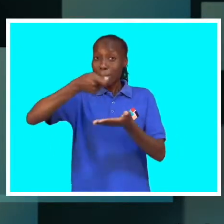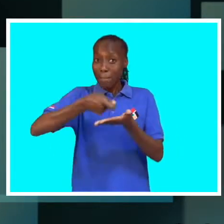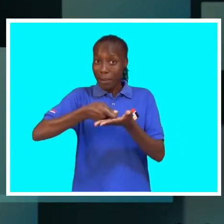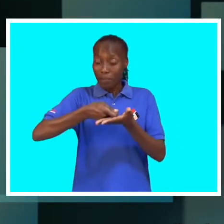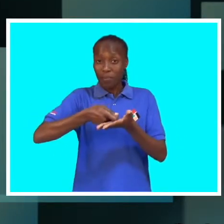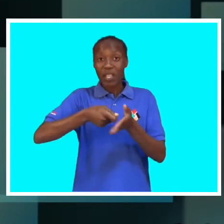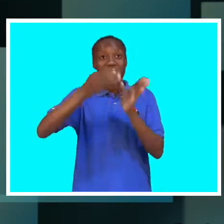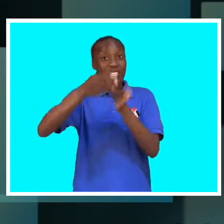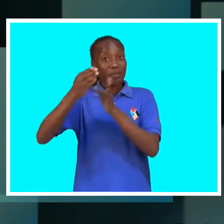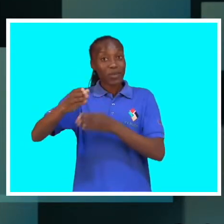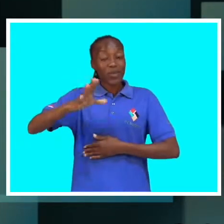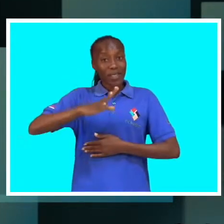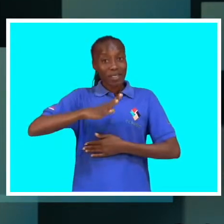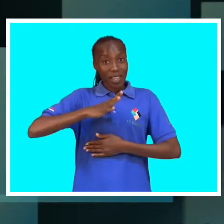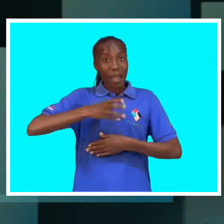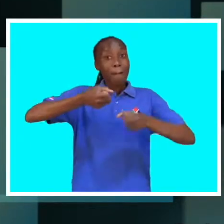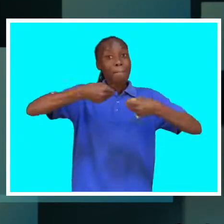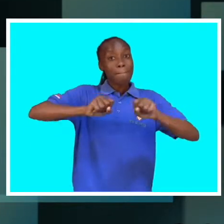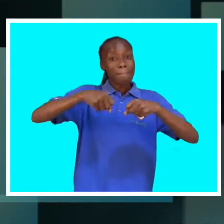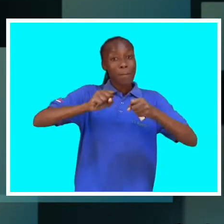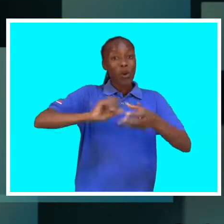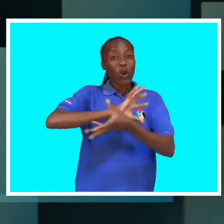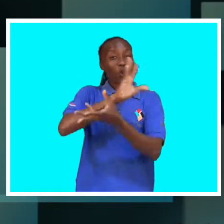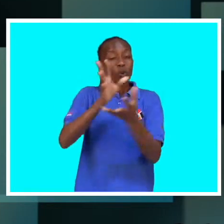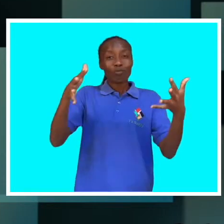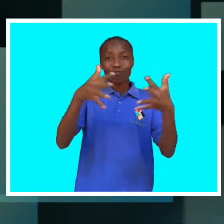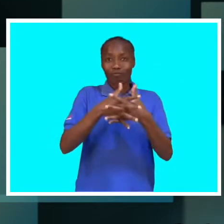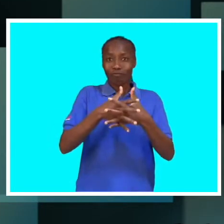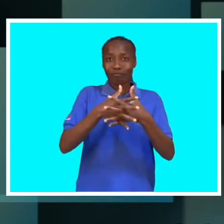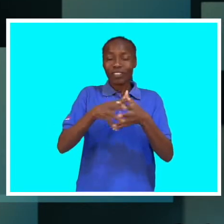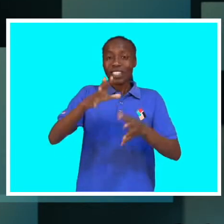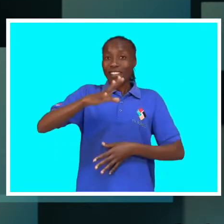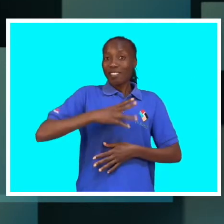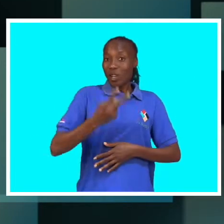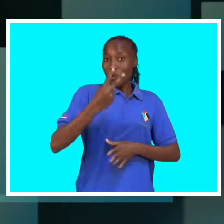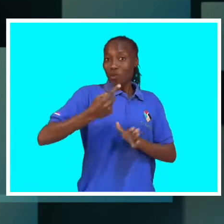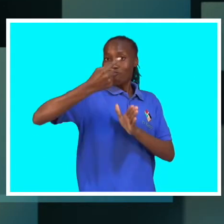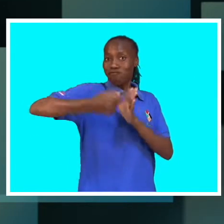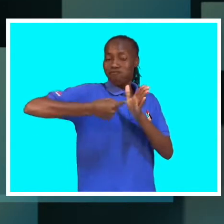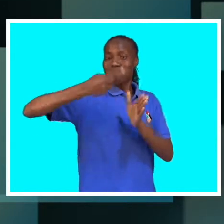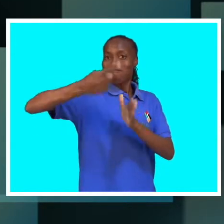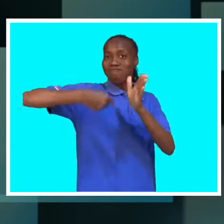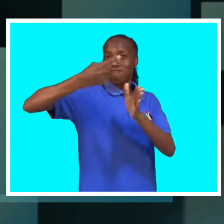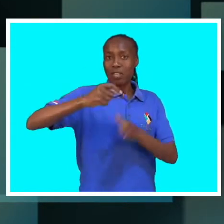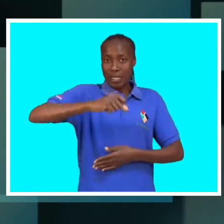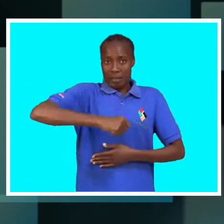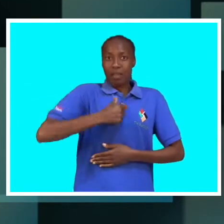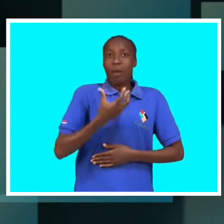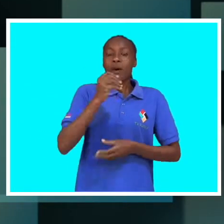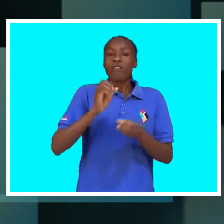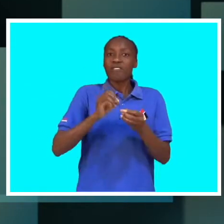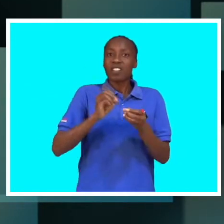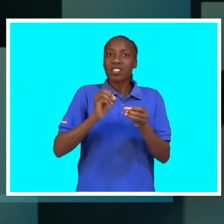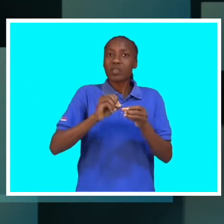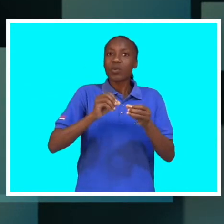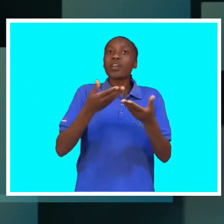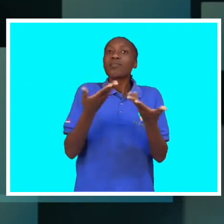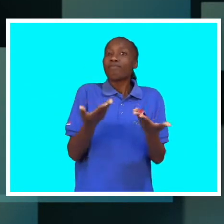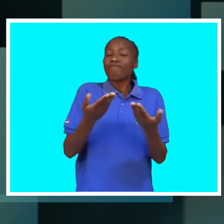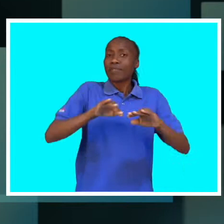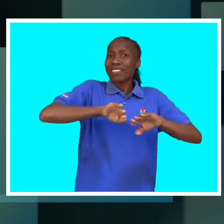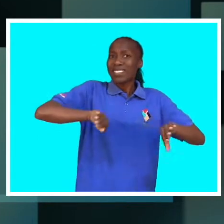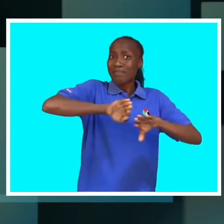Se alguém tem uma moto completa de duas rodas, eu consigo desmontar e fabricar uma